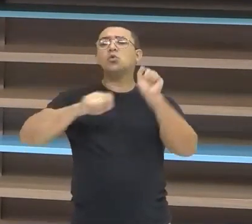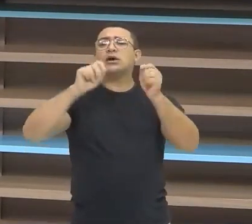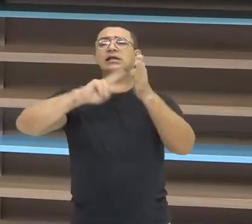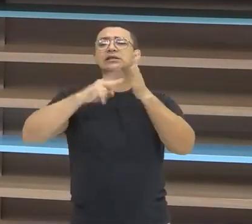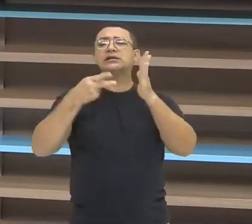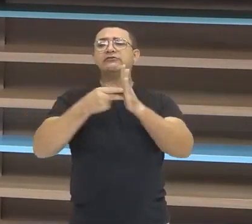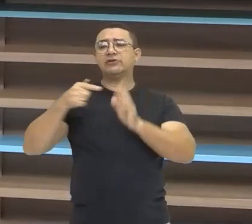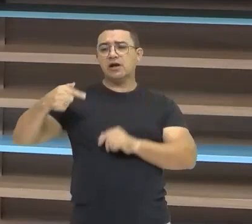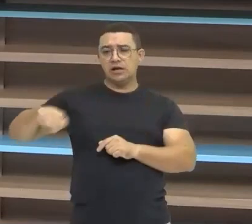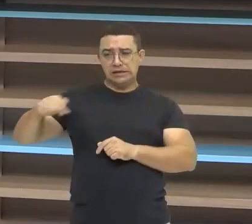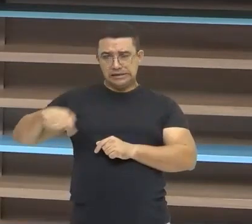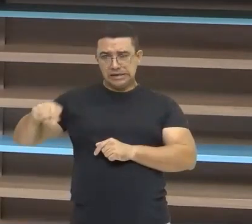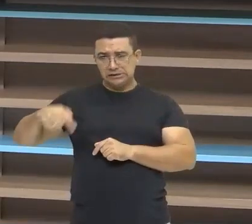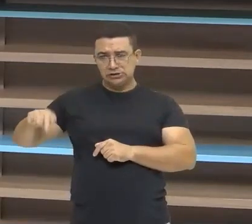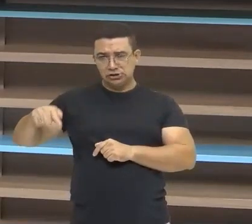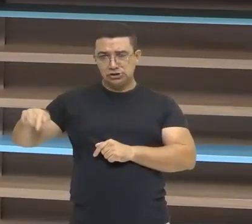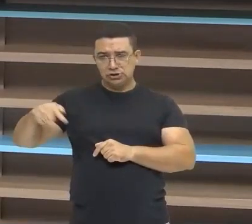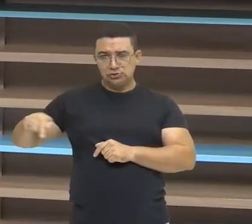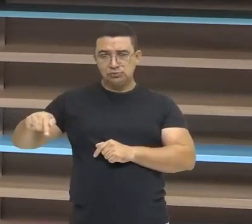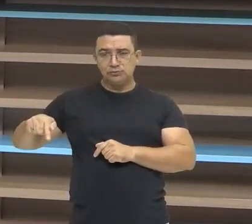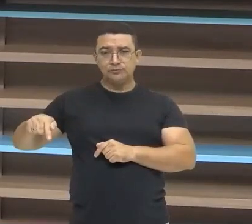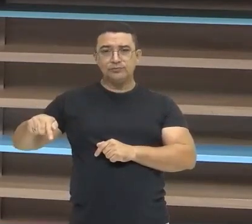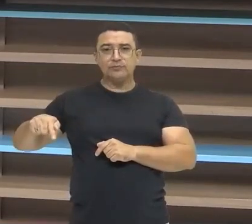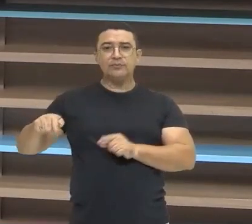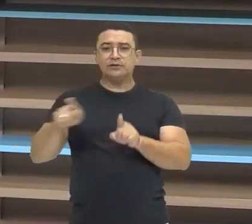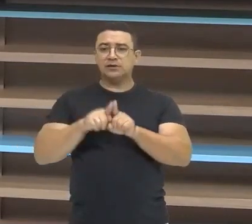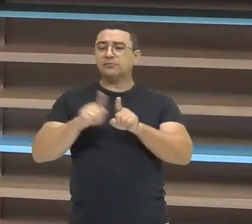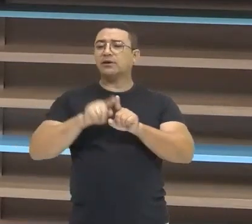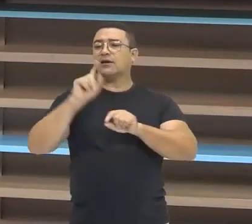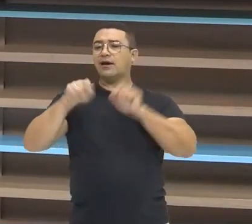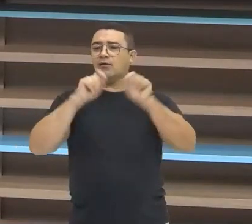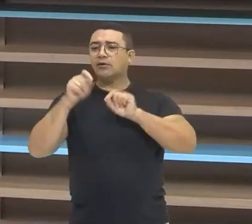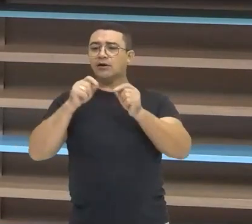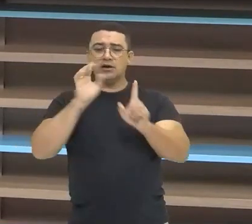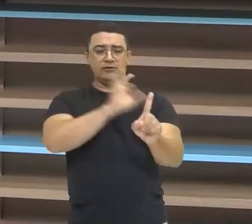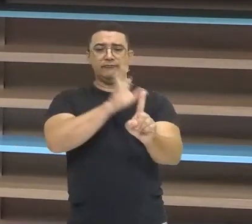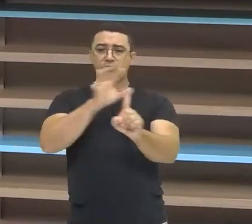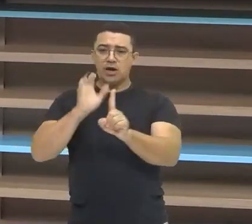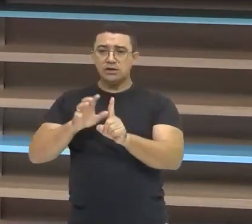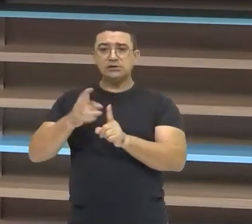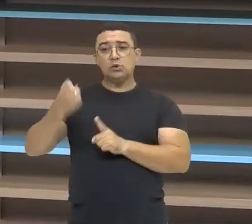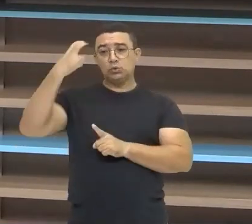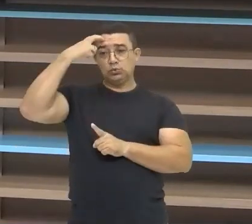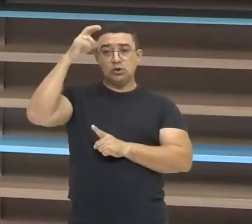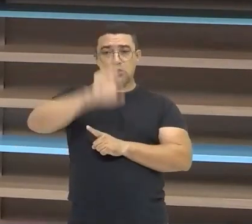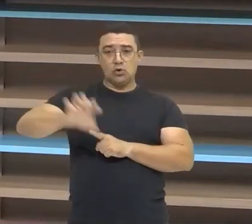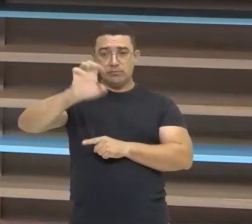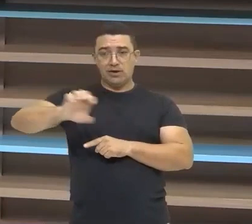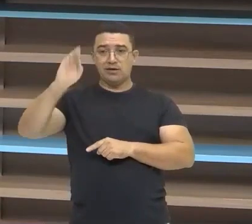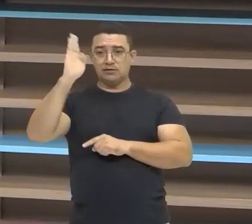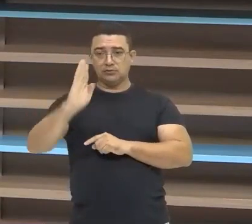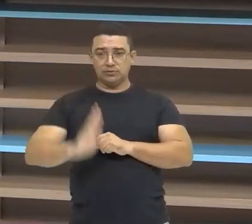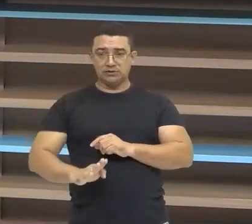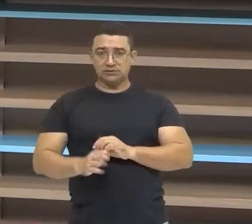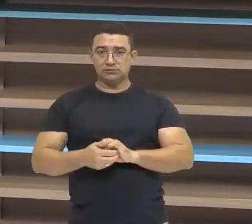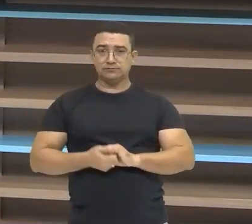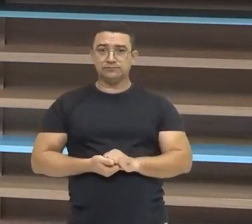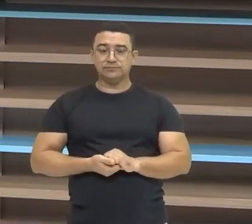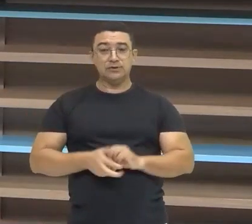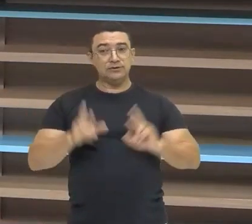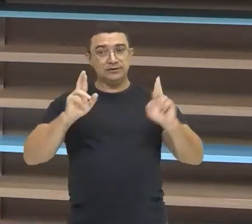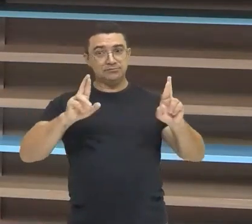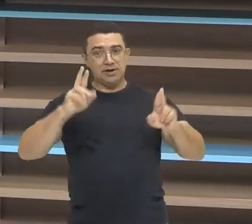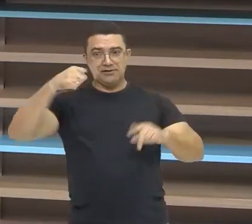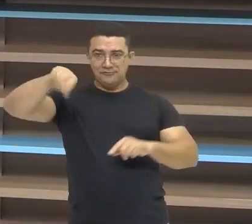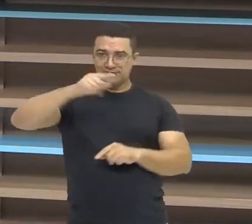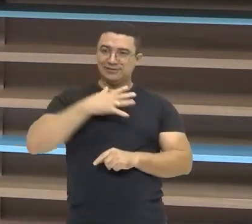ele significou, que foi a entrada, né, da cultura europeia no Brasil. Vamos lá então, gente? Espero que vocês